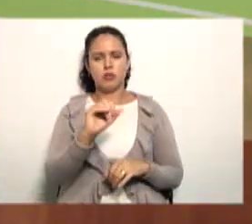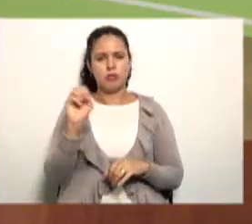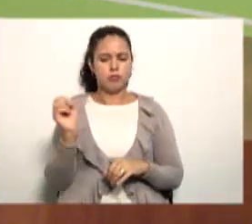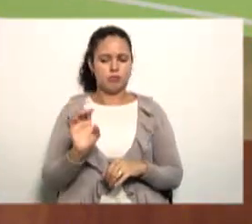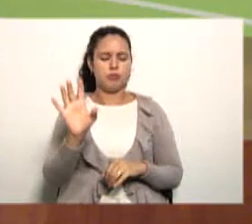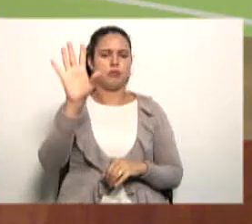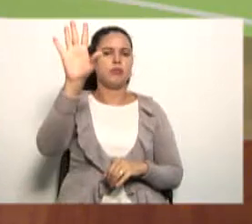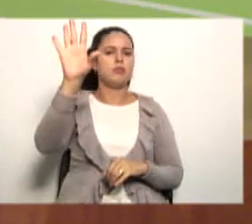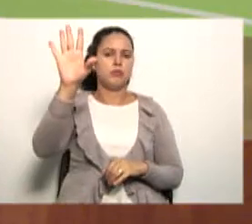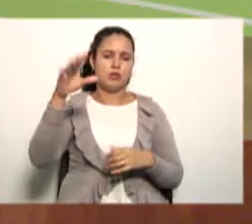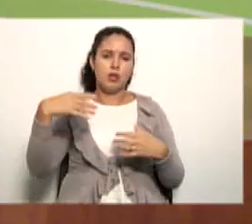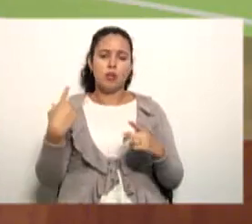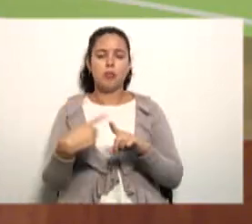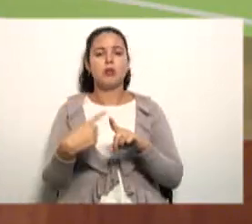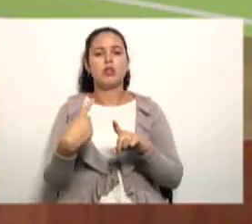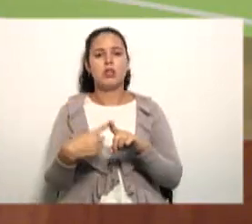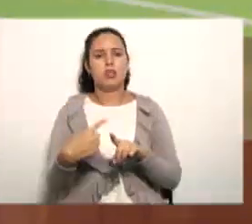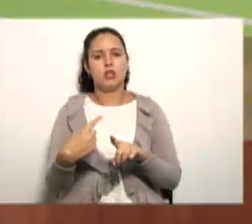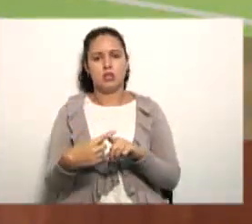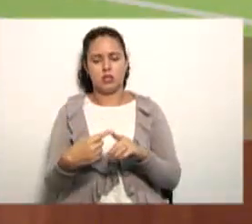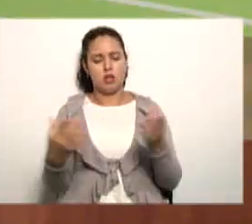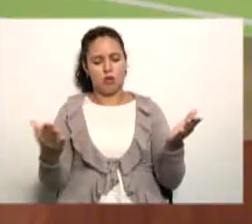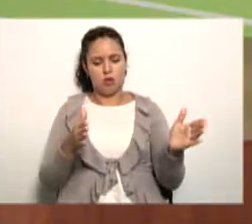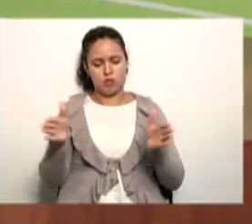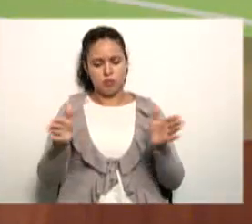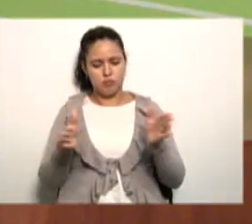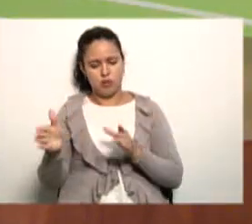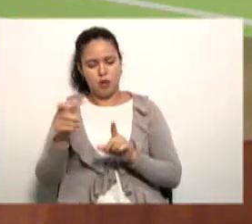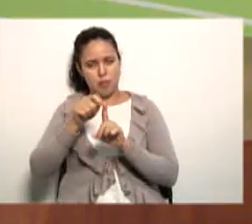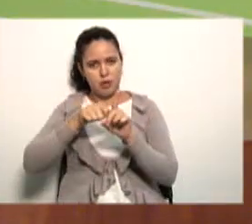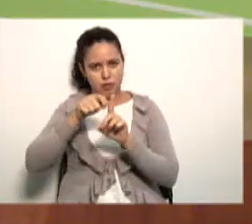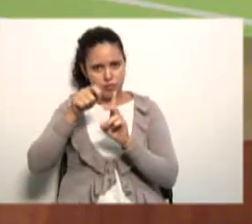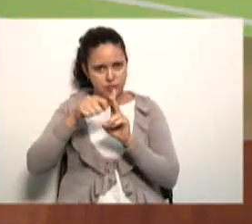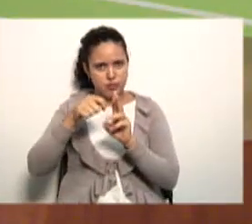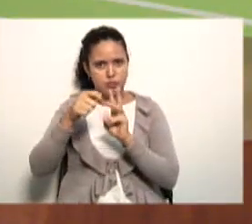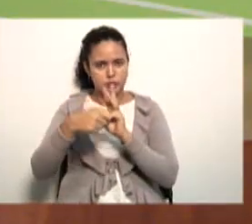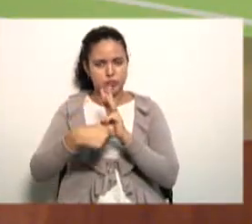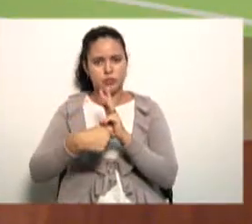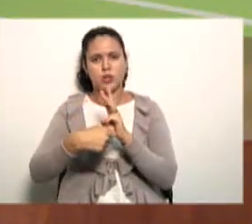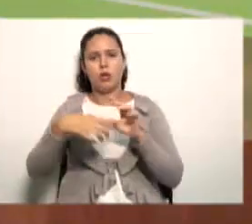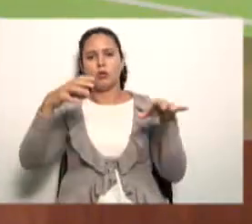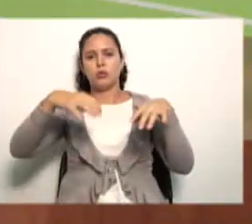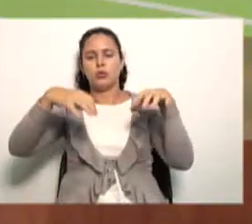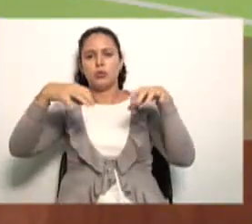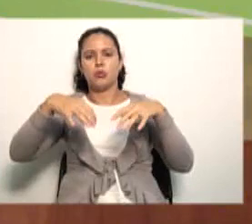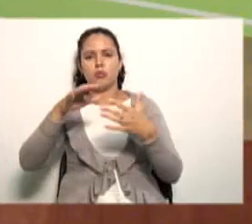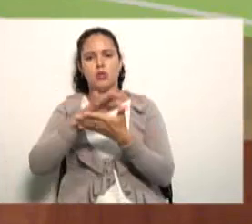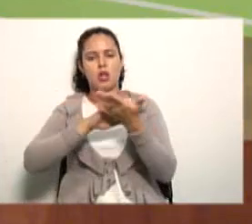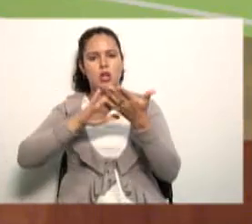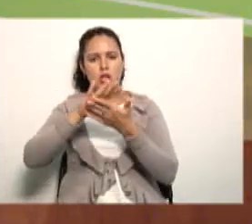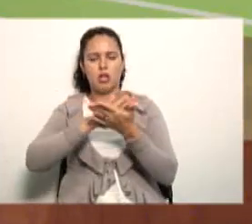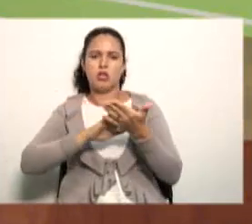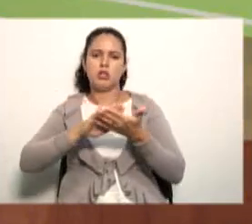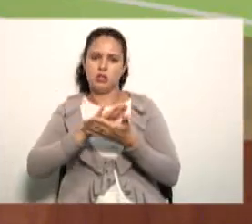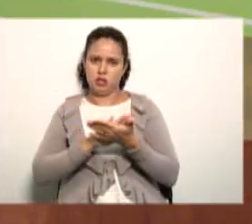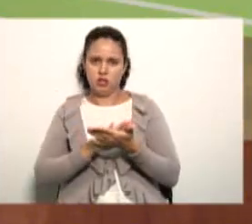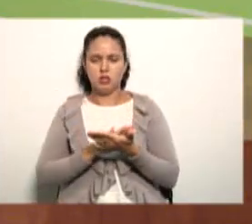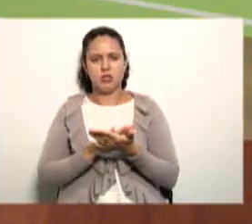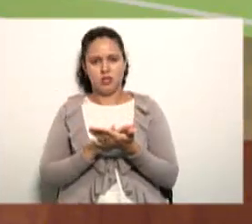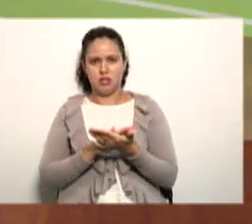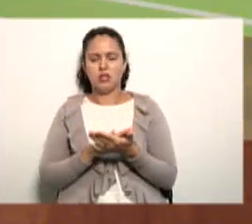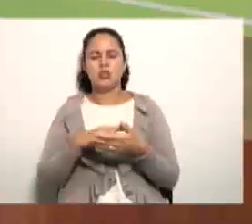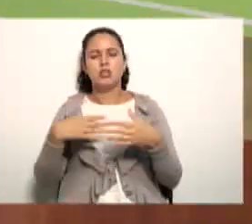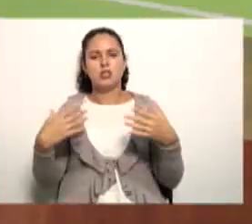vem a partir da água, pois nossa matriz de energia é hidrelétrica, esse custo